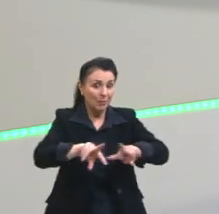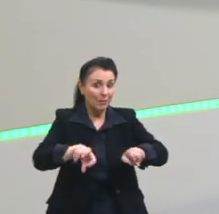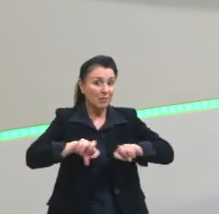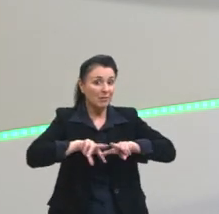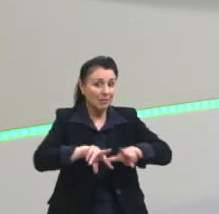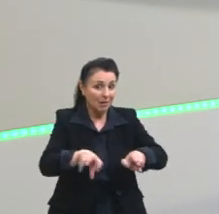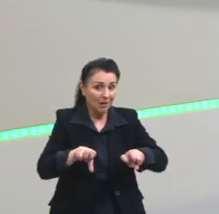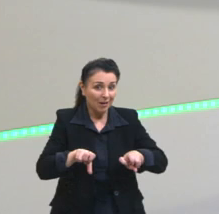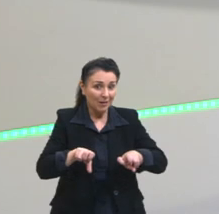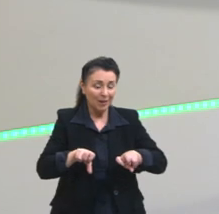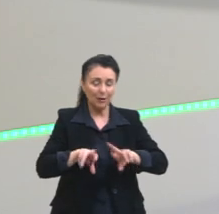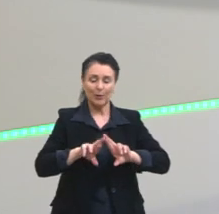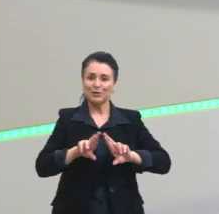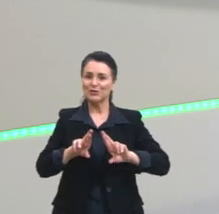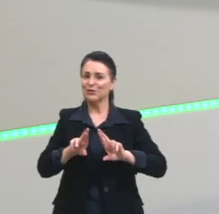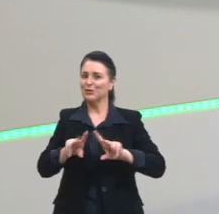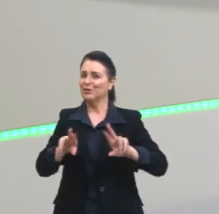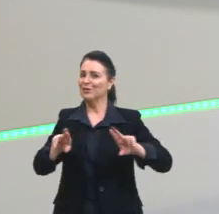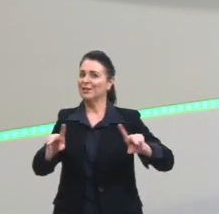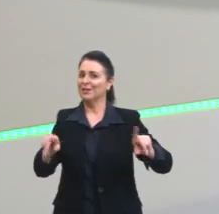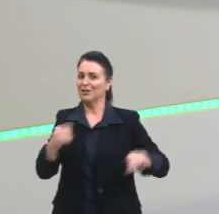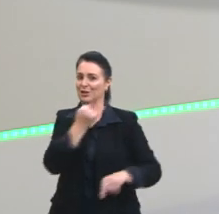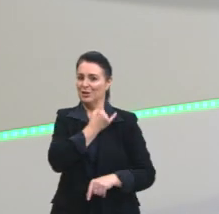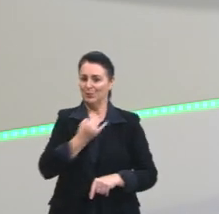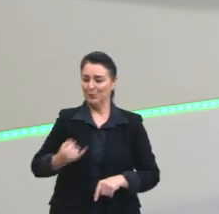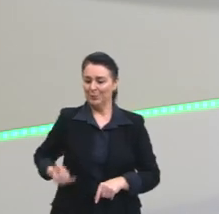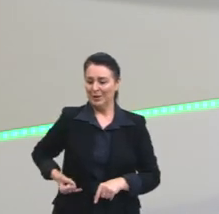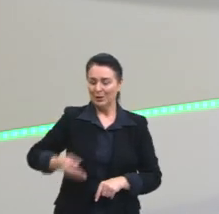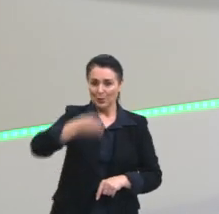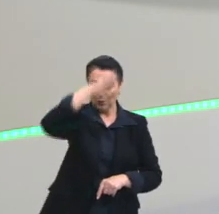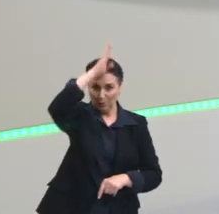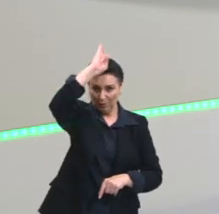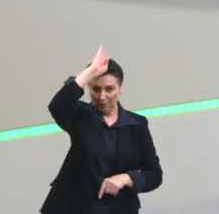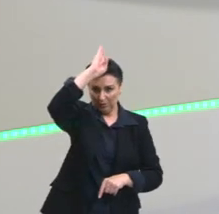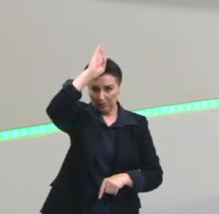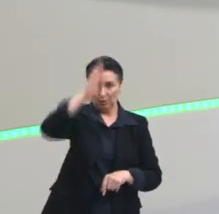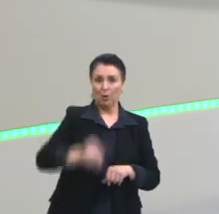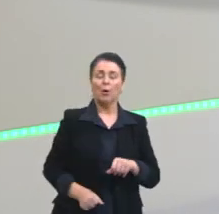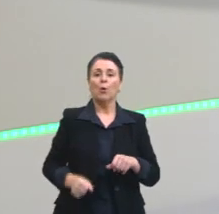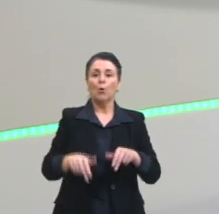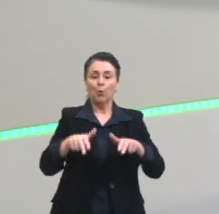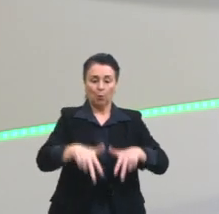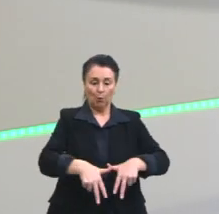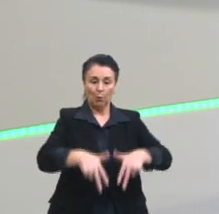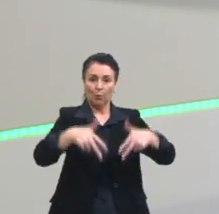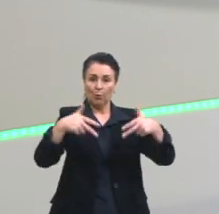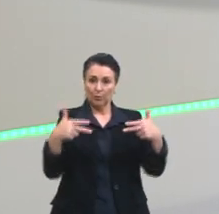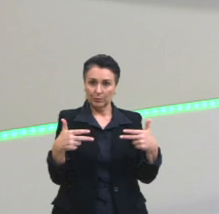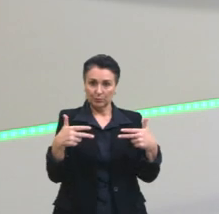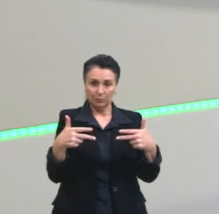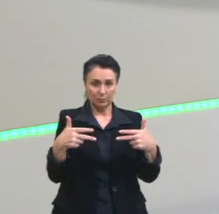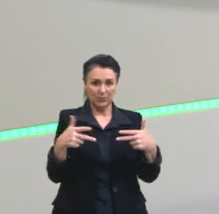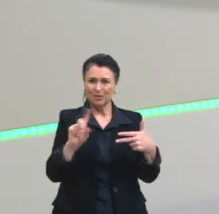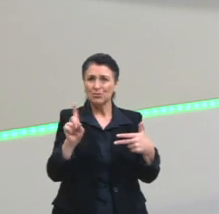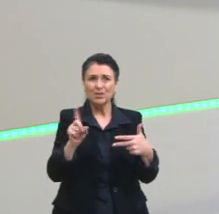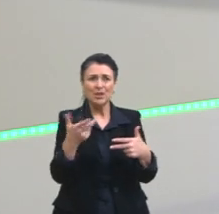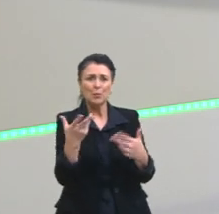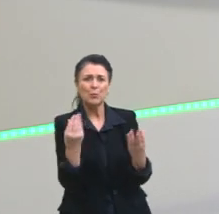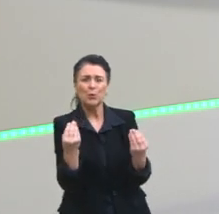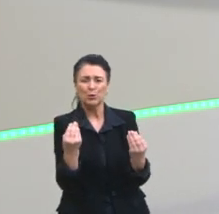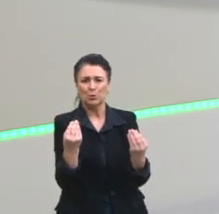é bem diferente então do Império Romano porque a questão étnica ela não era tão significativa assim